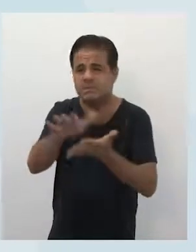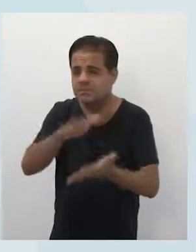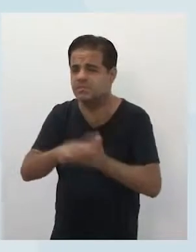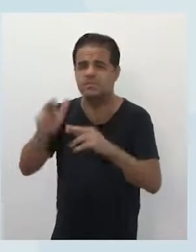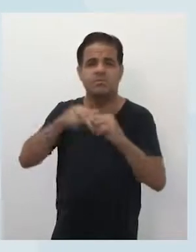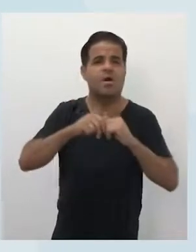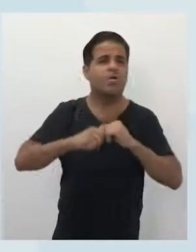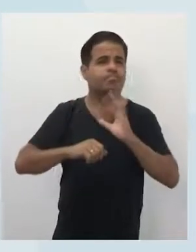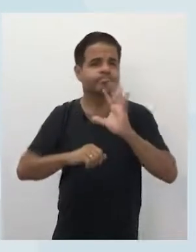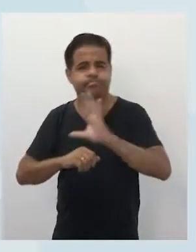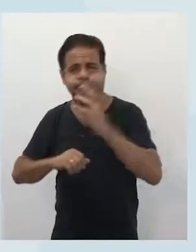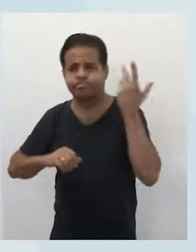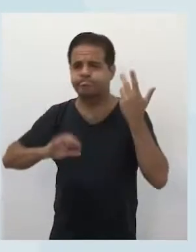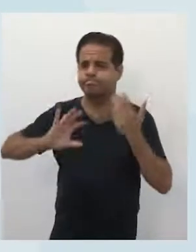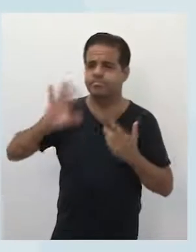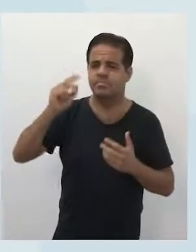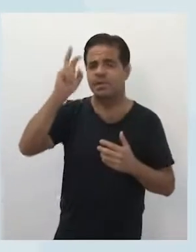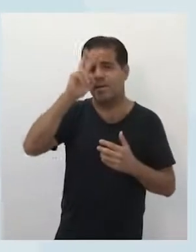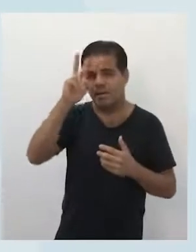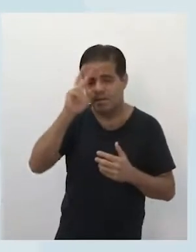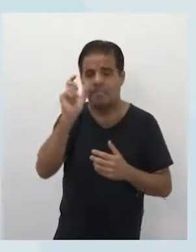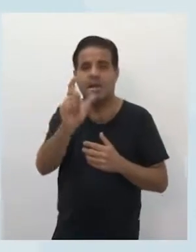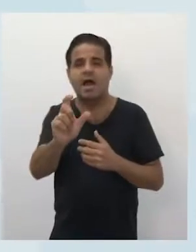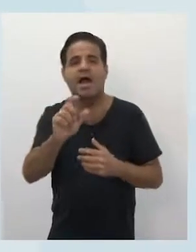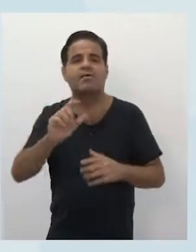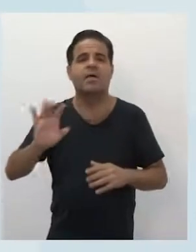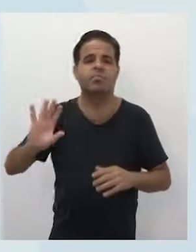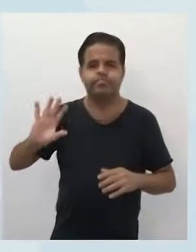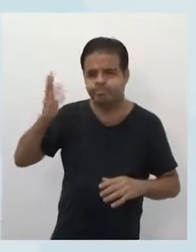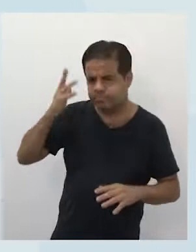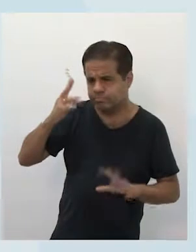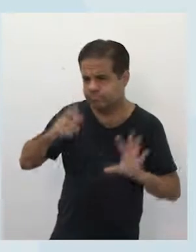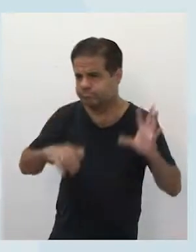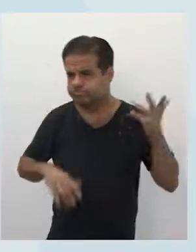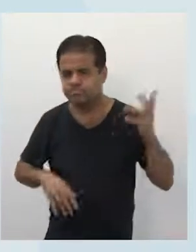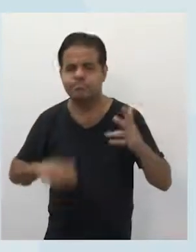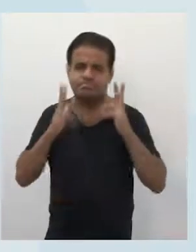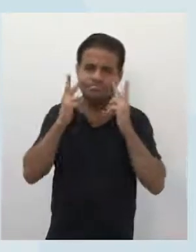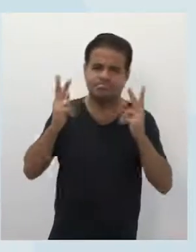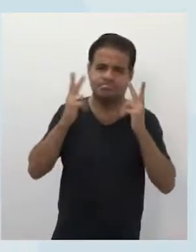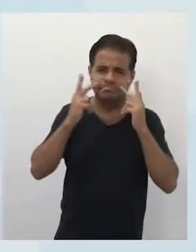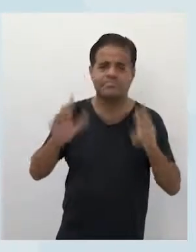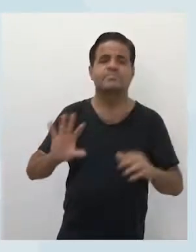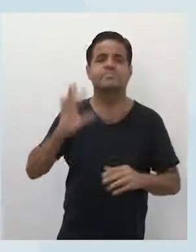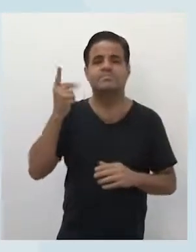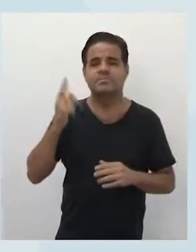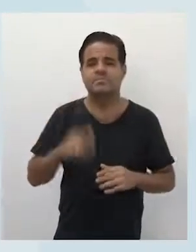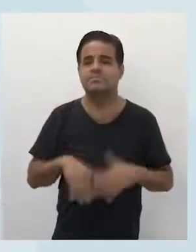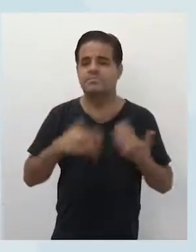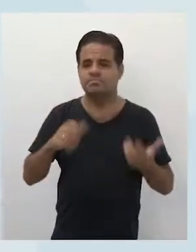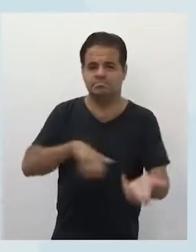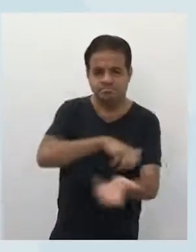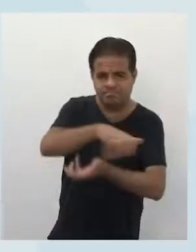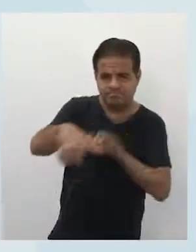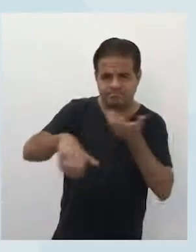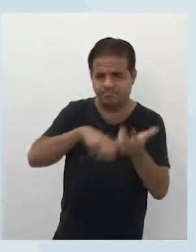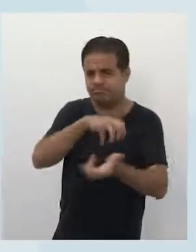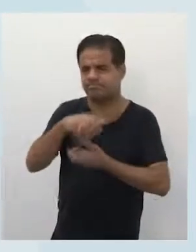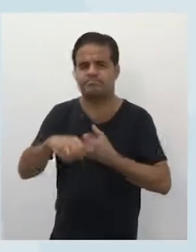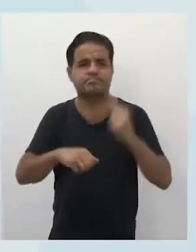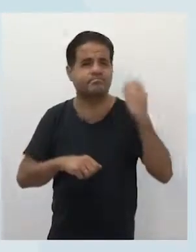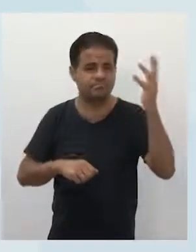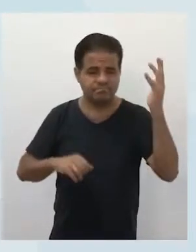desastres naturais, que é a palavra que eu queria lembrar, desastres naturais. Isso, eu também estava tentando lembrar. Uma pro colocou aqui, ó, catástrofes naturais.